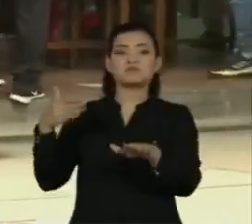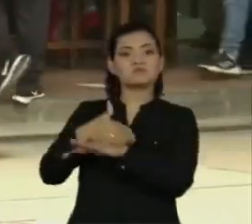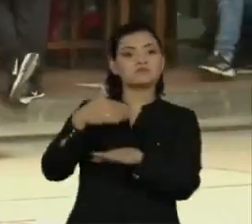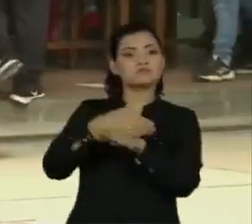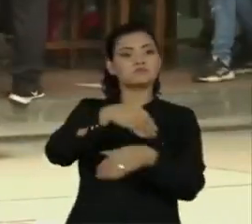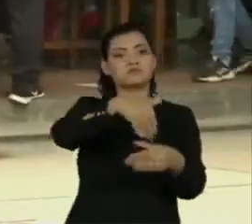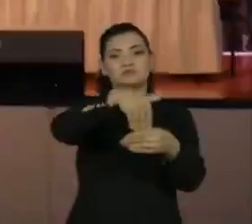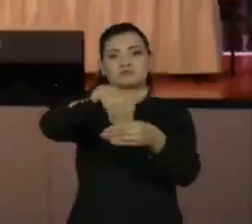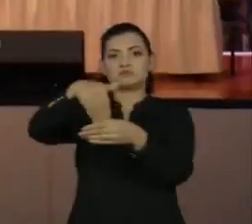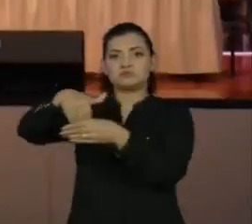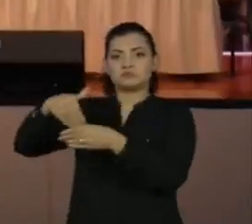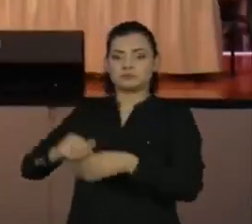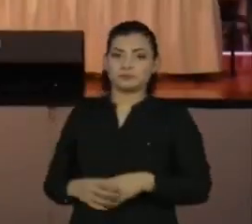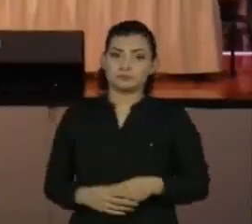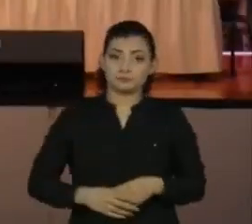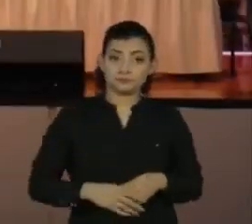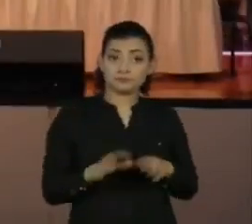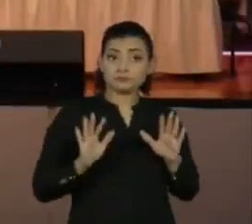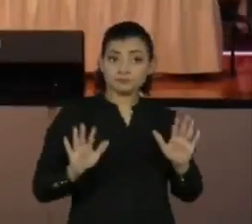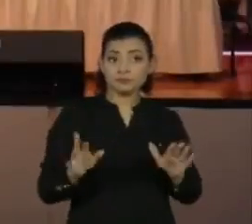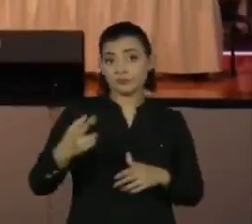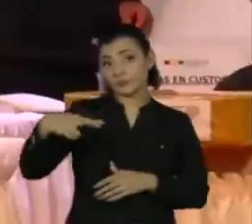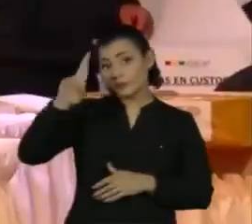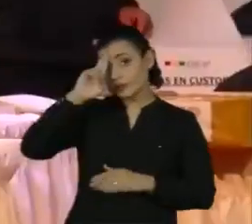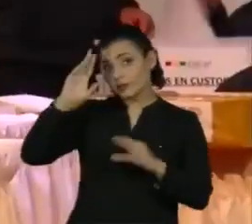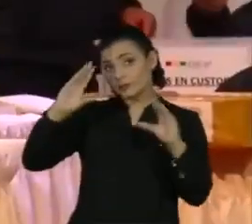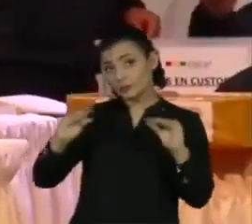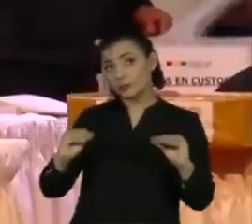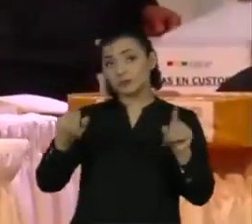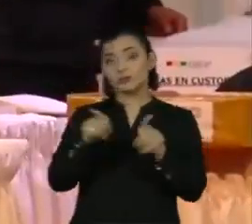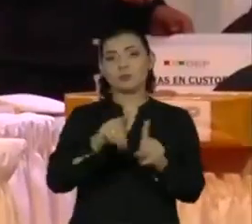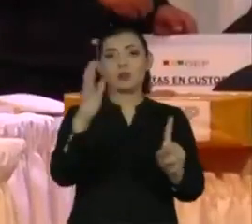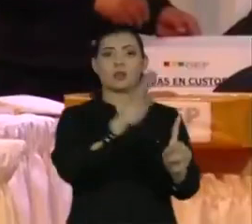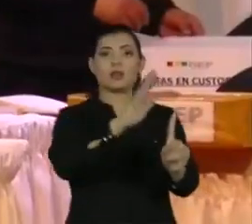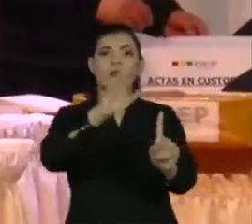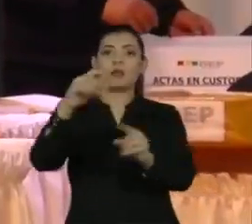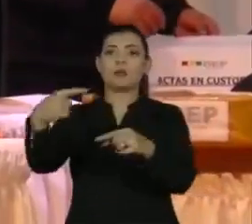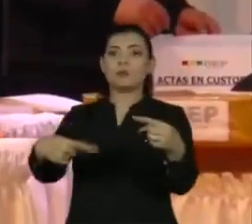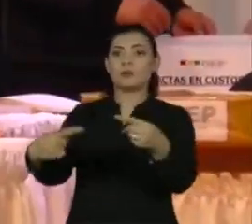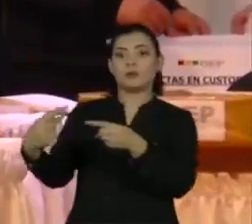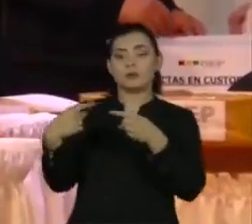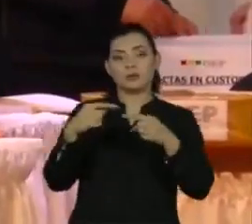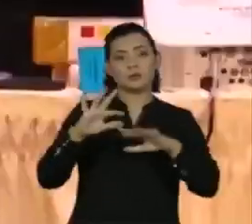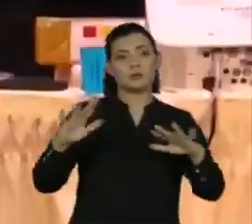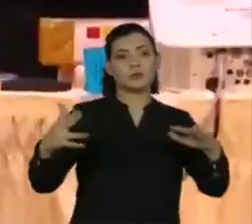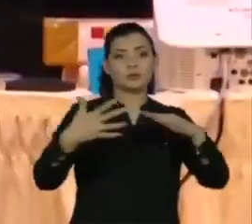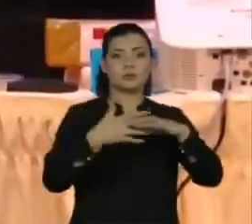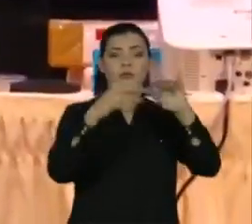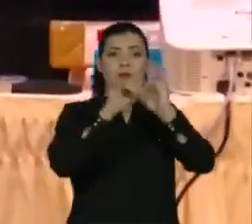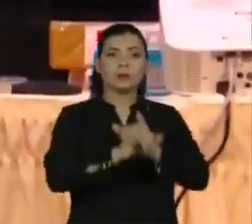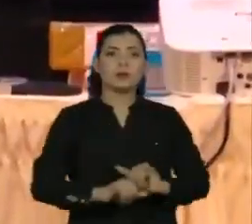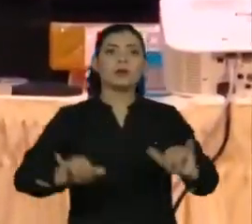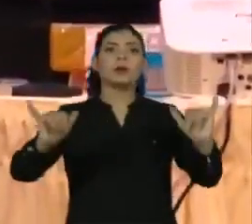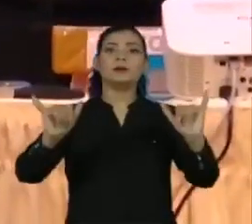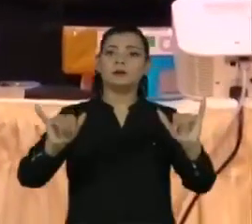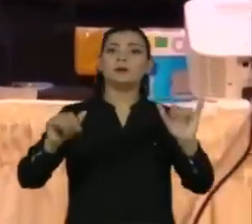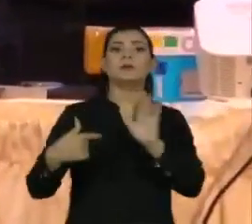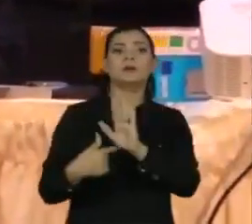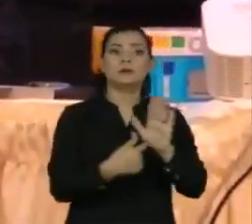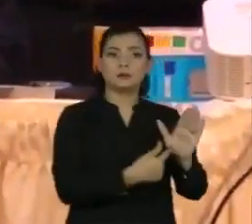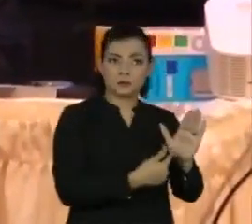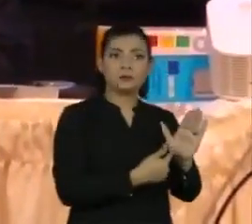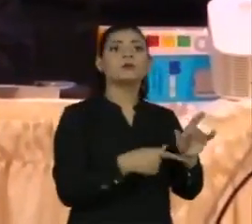comparecimento de eleitores. Depois da meia-noite e sob pressão de políticos e cidadãos, foi divulgada a pesquisa que deu